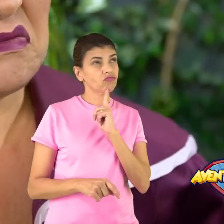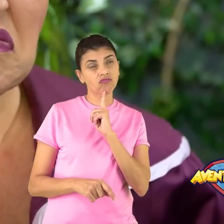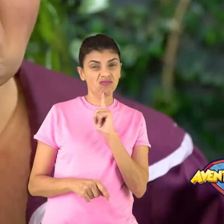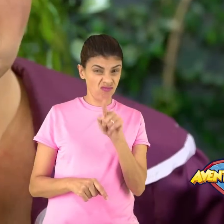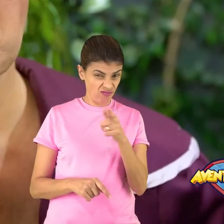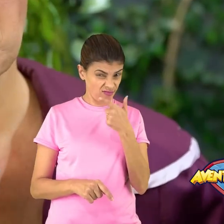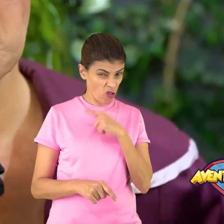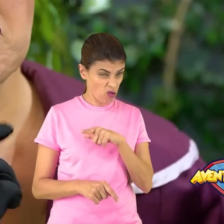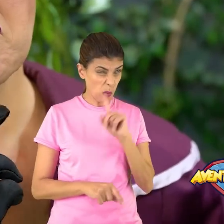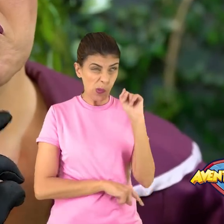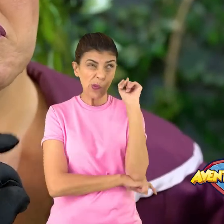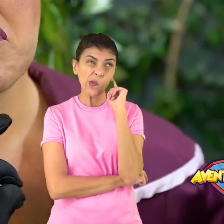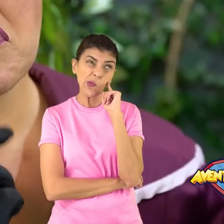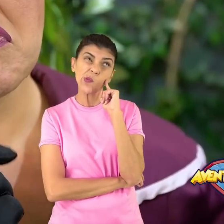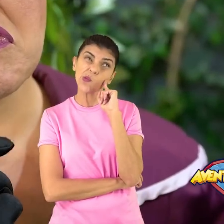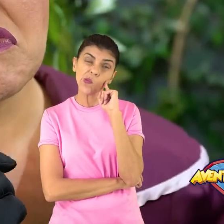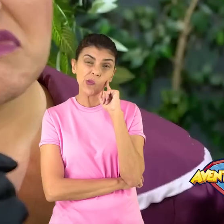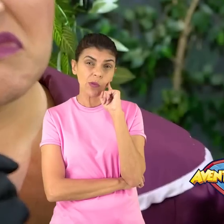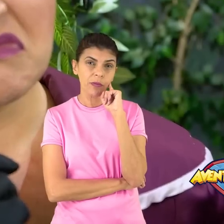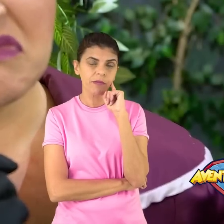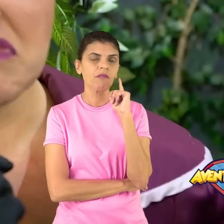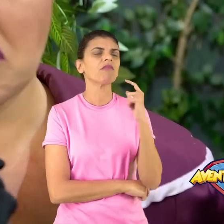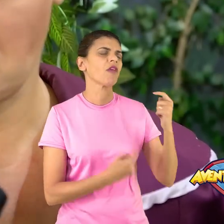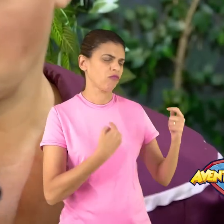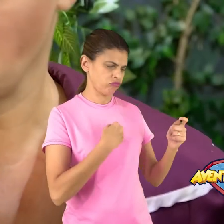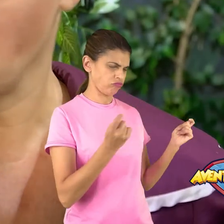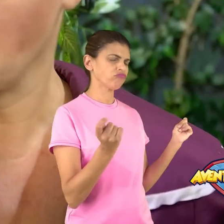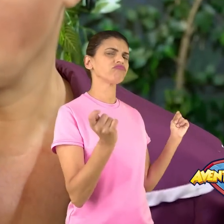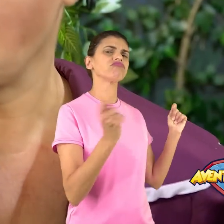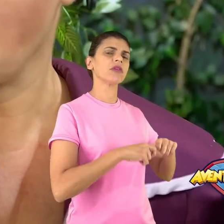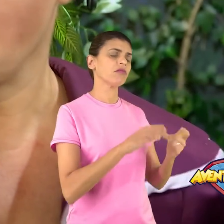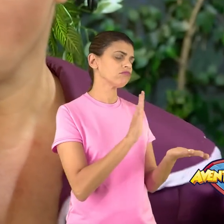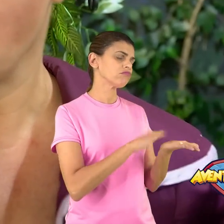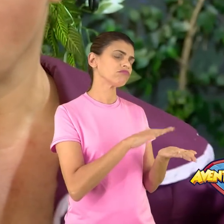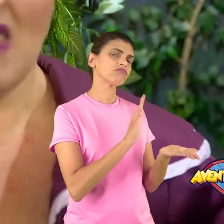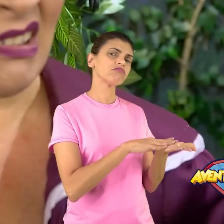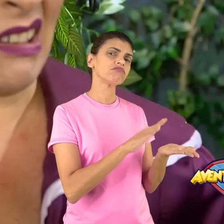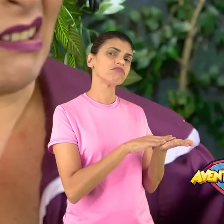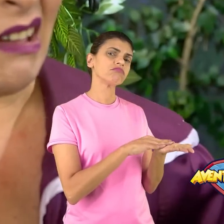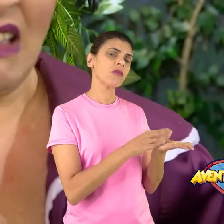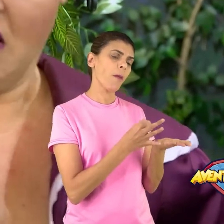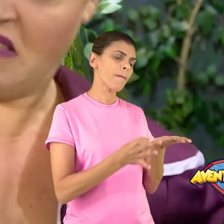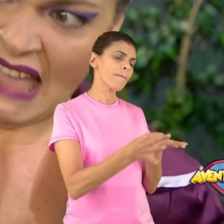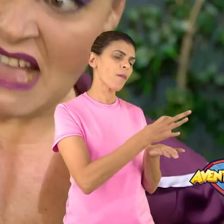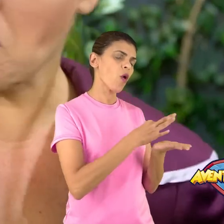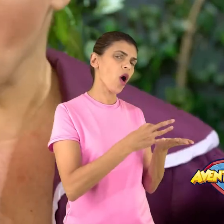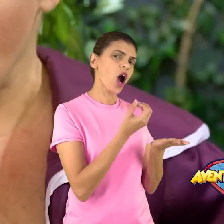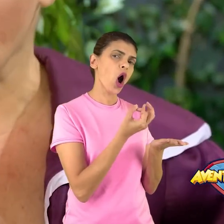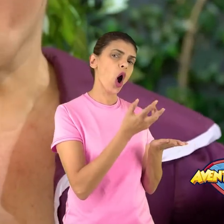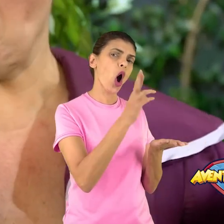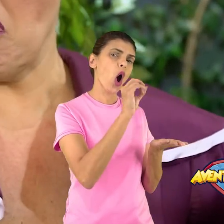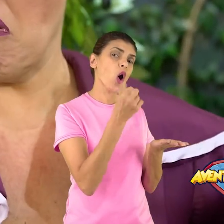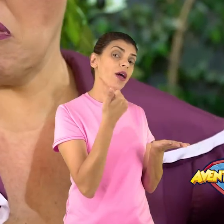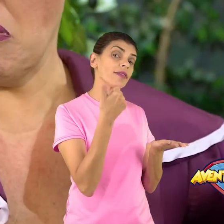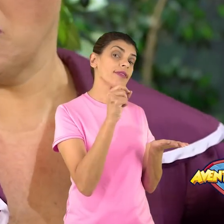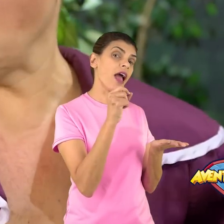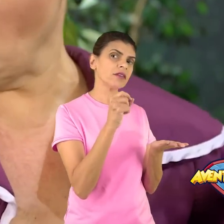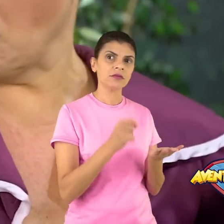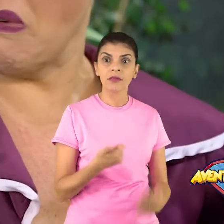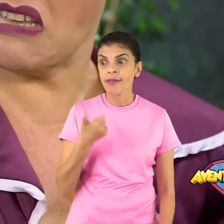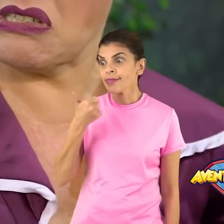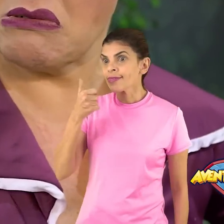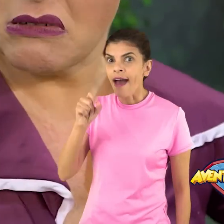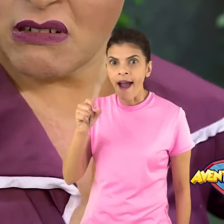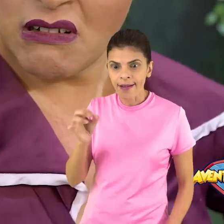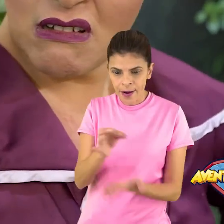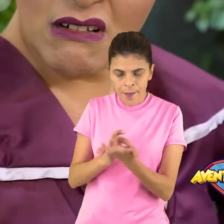Será? Eu faço por 10 moedas de ouro. 10 moedas de ouro?